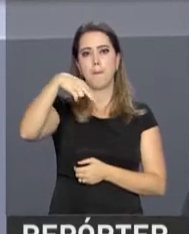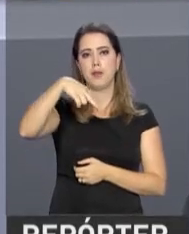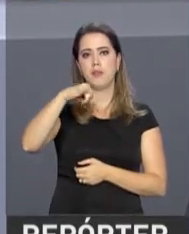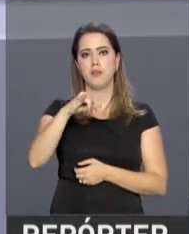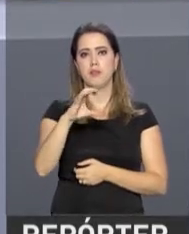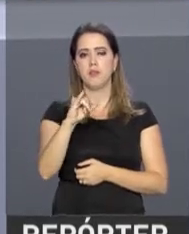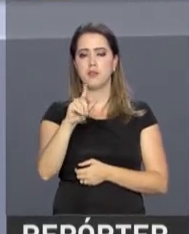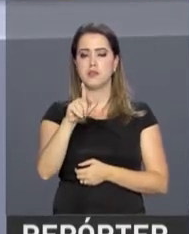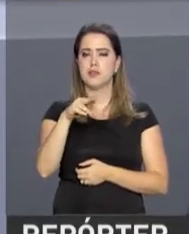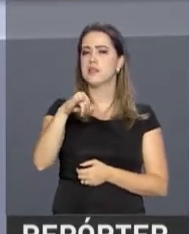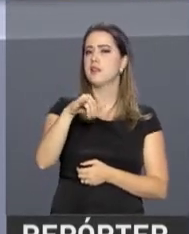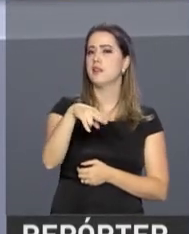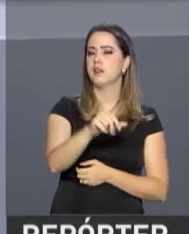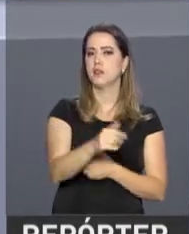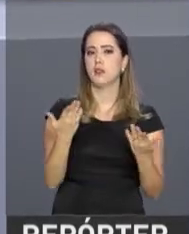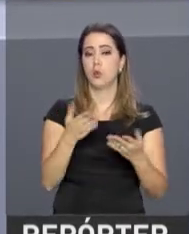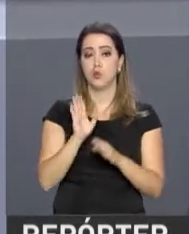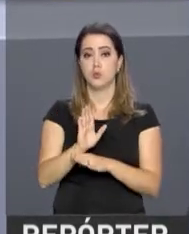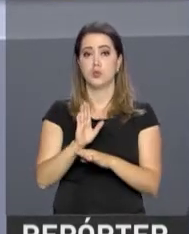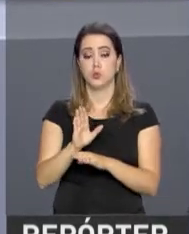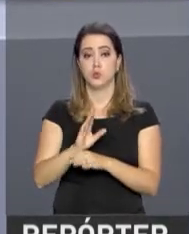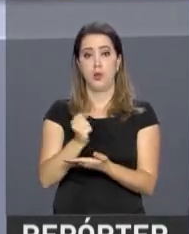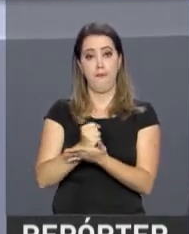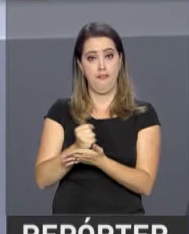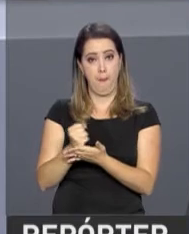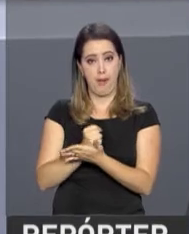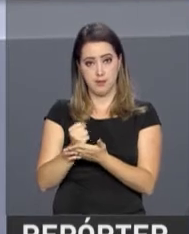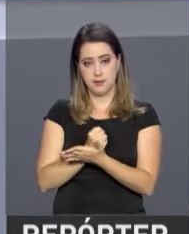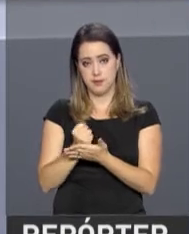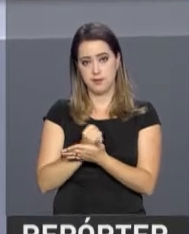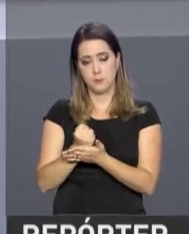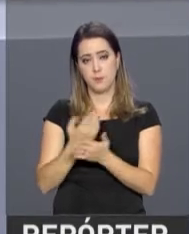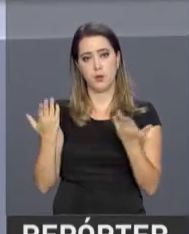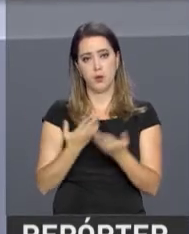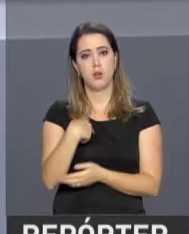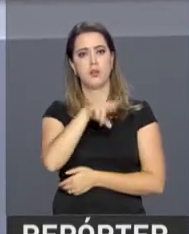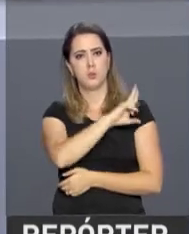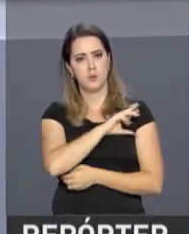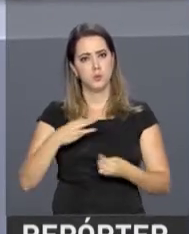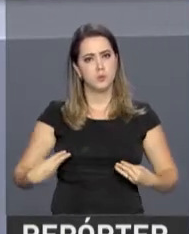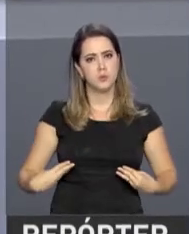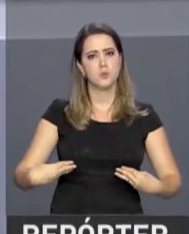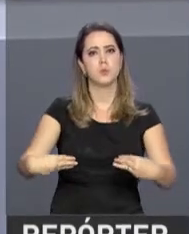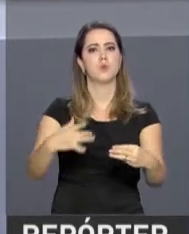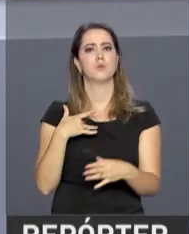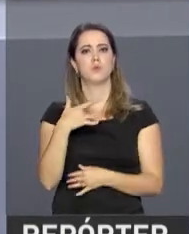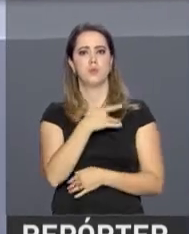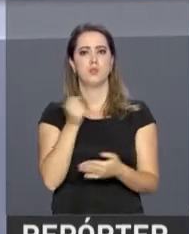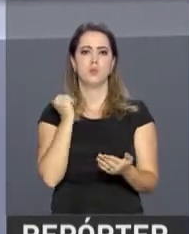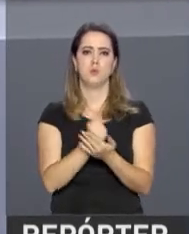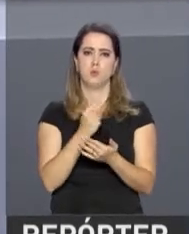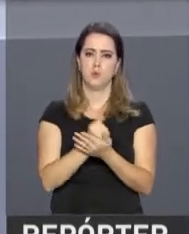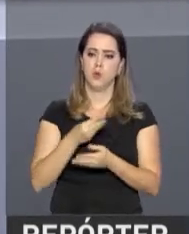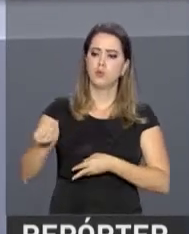componente estratégico da assistência farmacêutica isso significa que passou a ser de responsabilidade do ministério da saúde